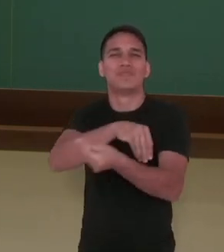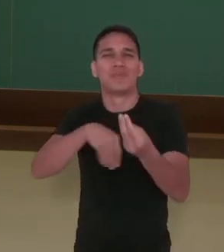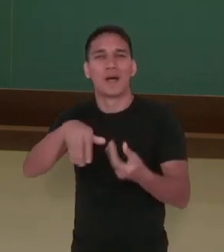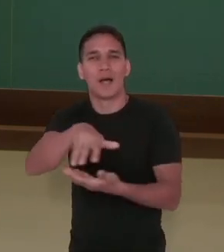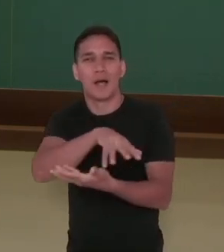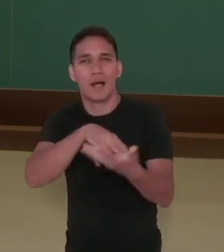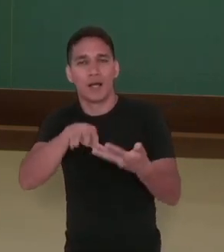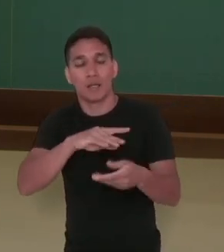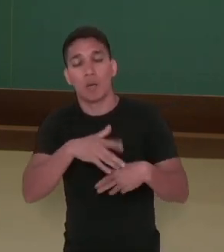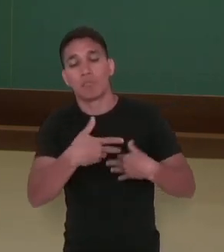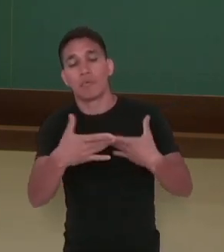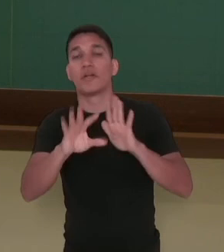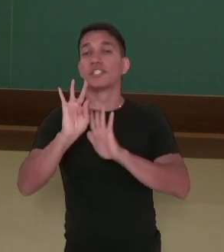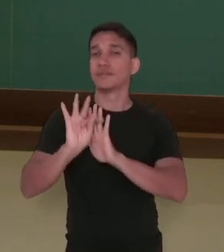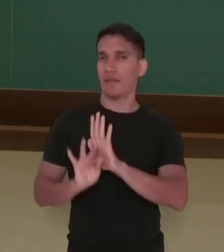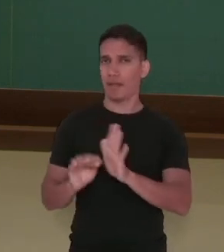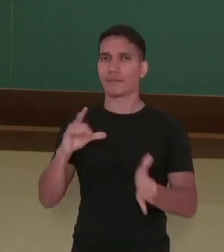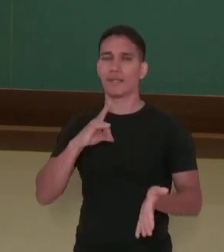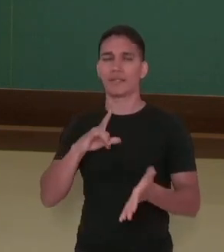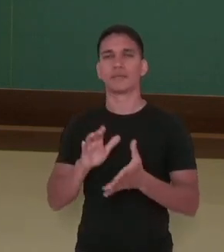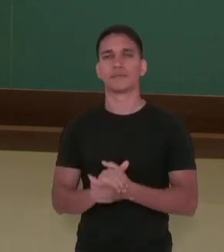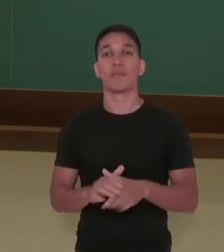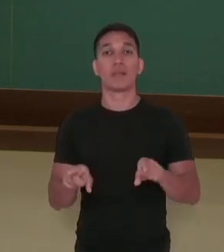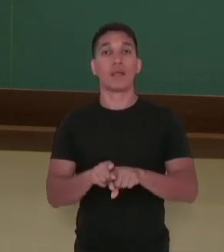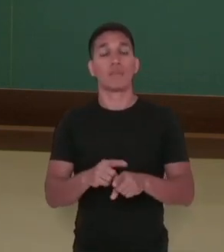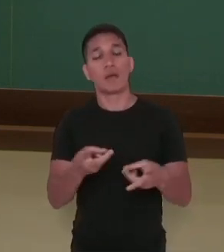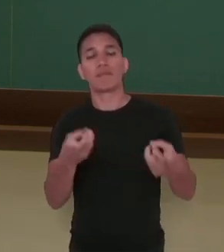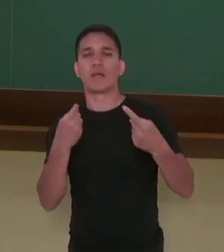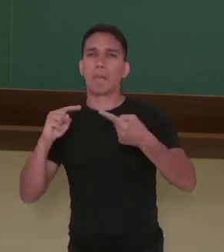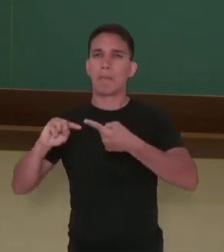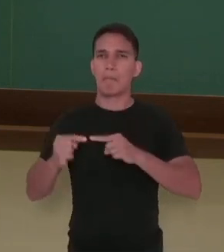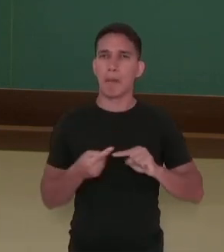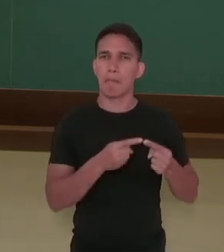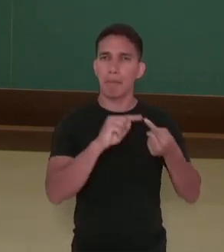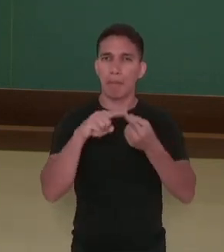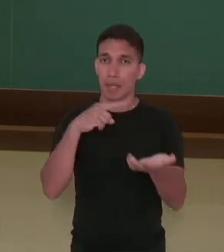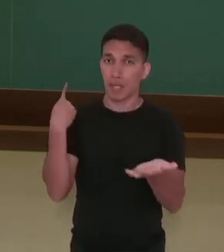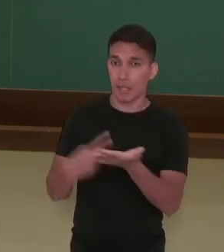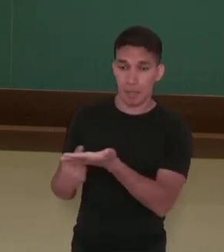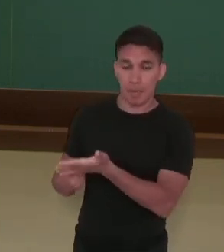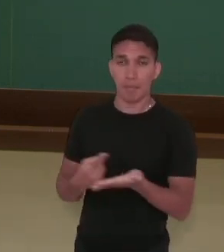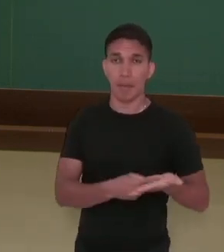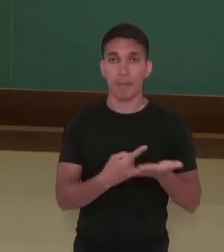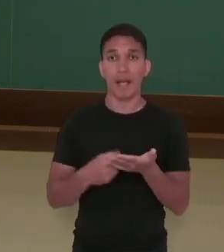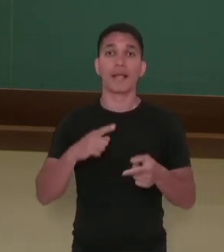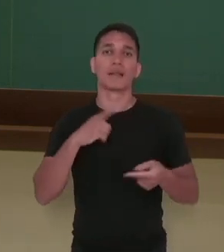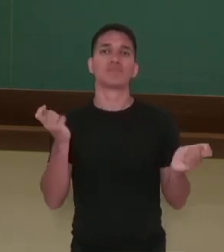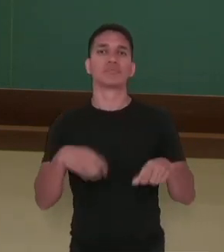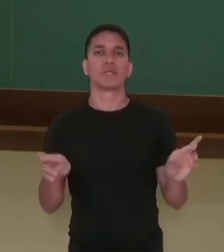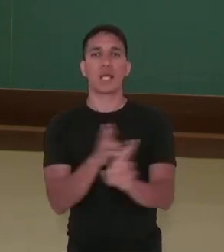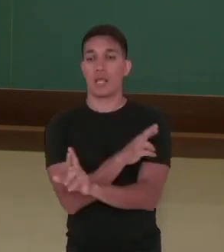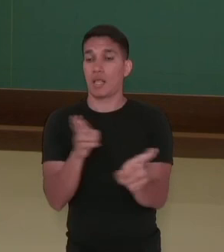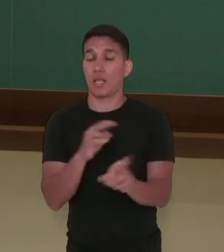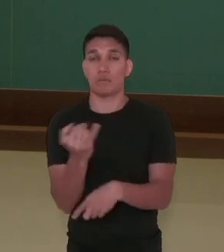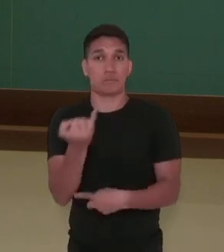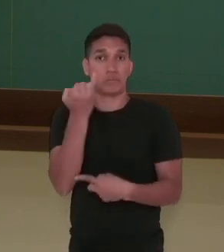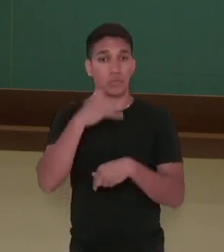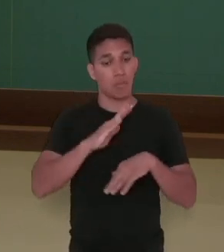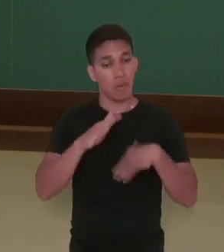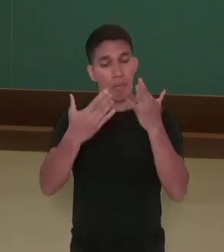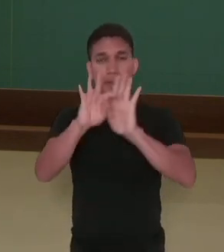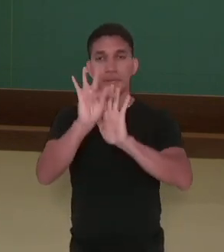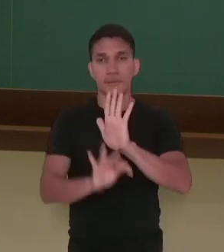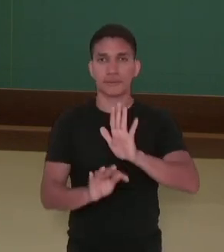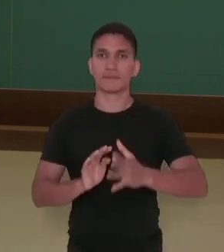do texto. Com isso, vimos também que os conectivos estabelecem o quê? Uma relação importante no desenvolvimento